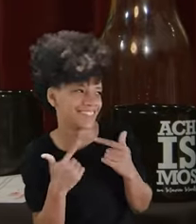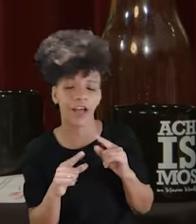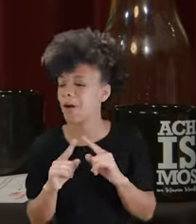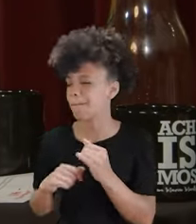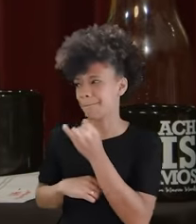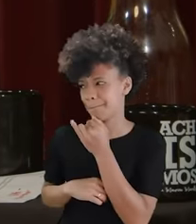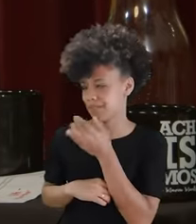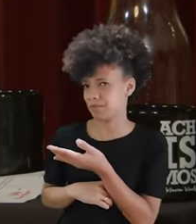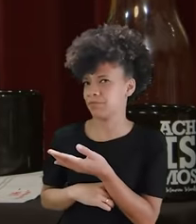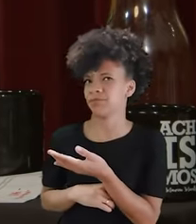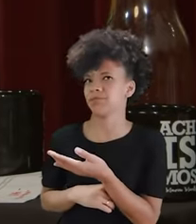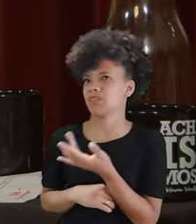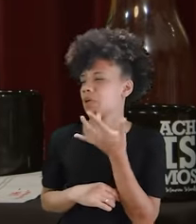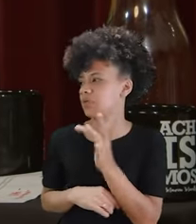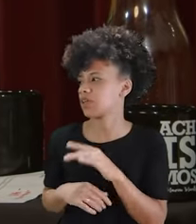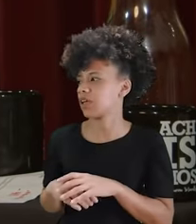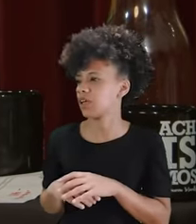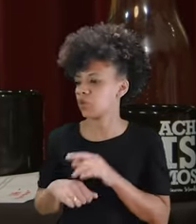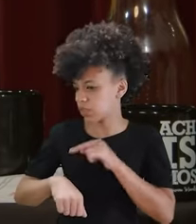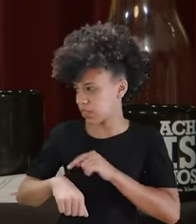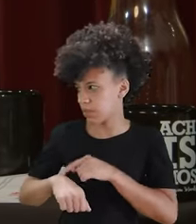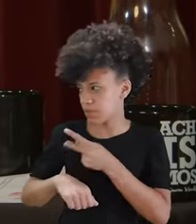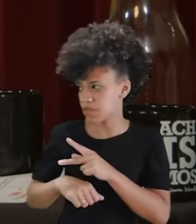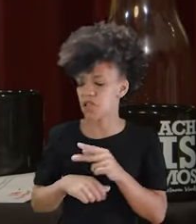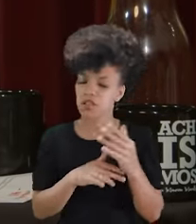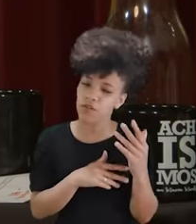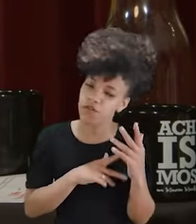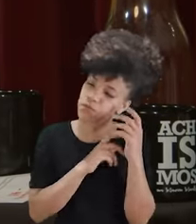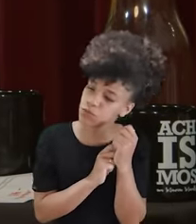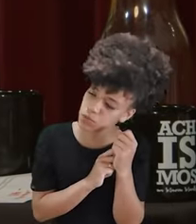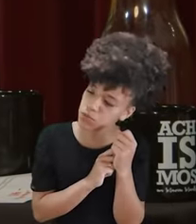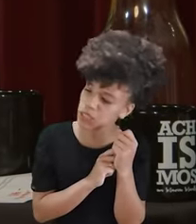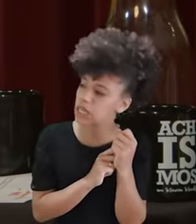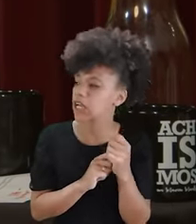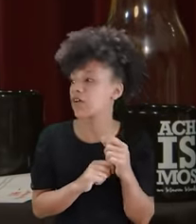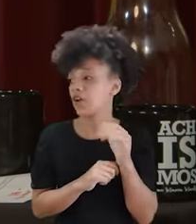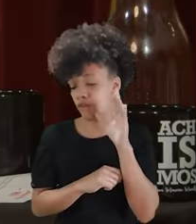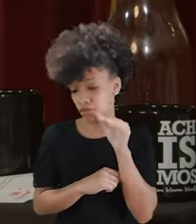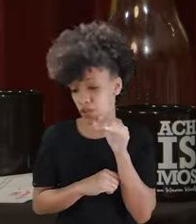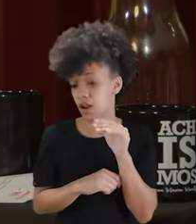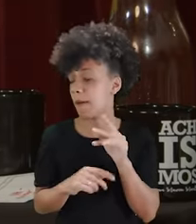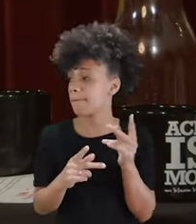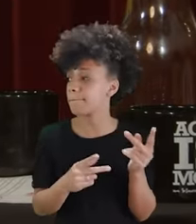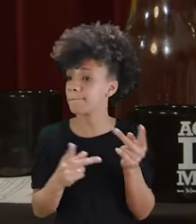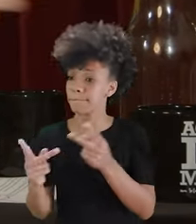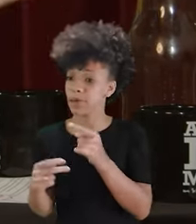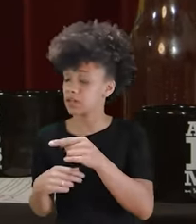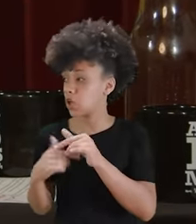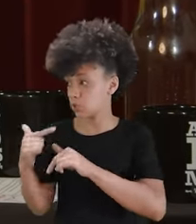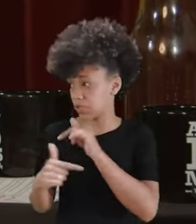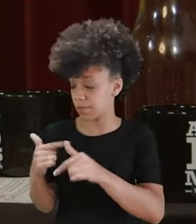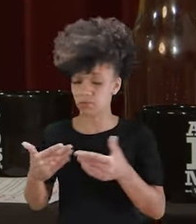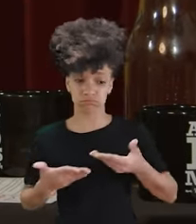existe a possibilidade vocês estão até lá na hora que vocês vão dormir vocês são tripulantes na hora da criação o vocês estão ali com os